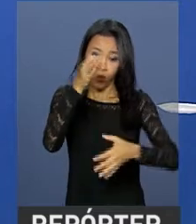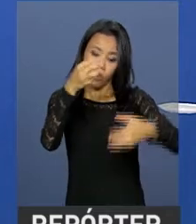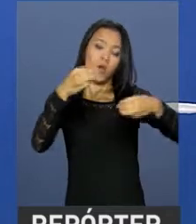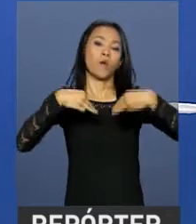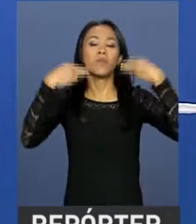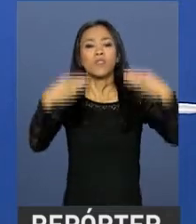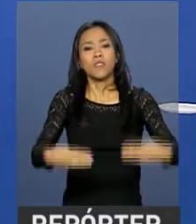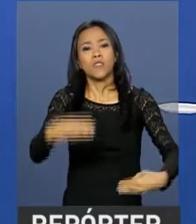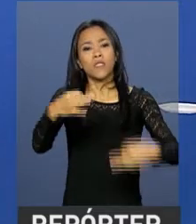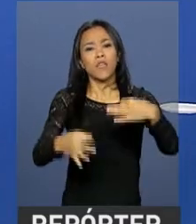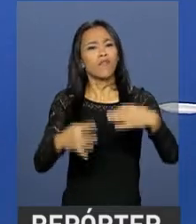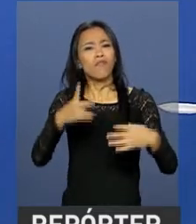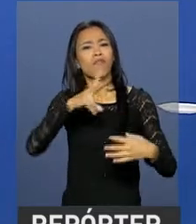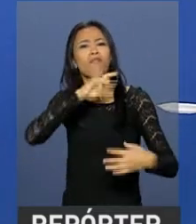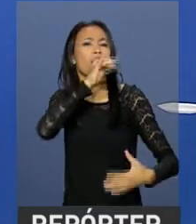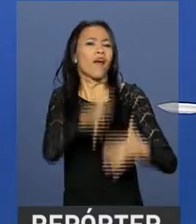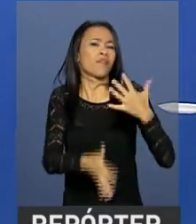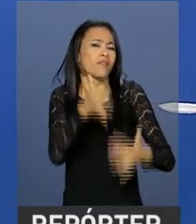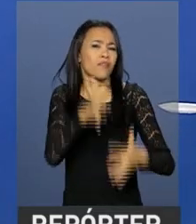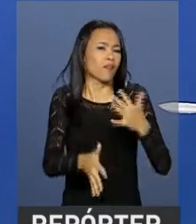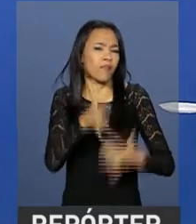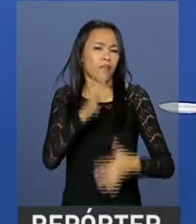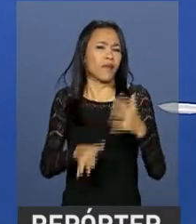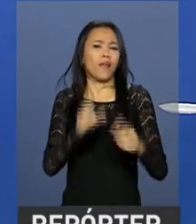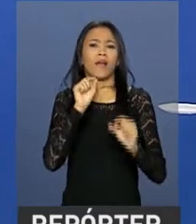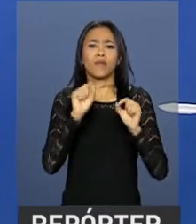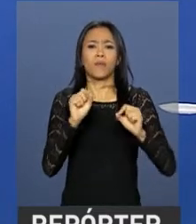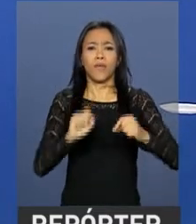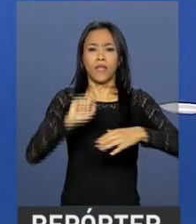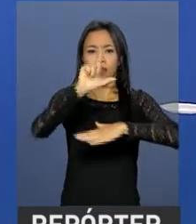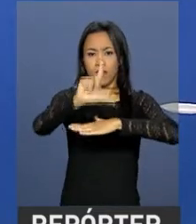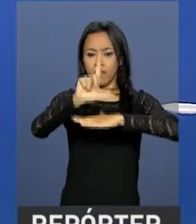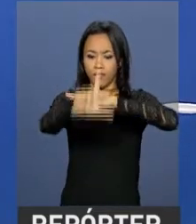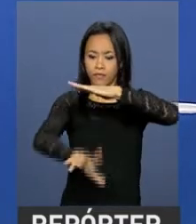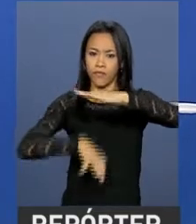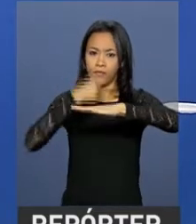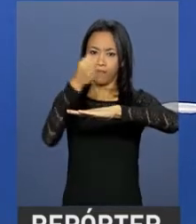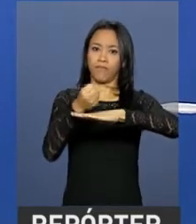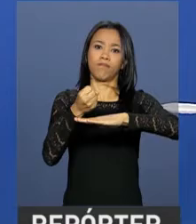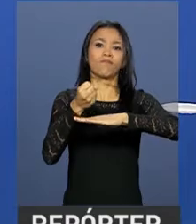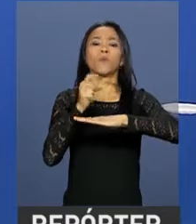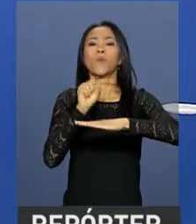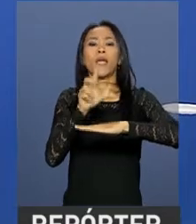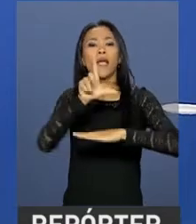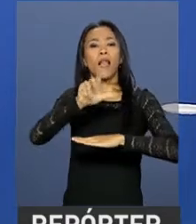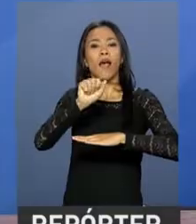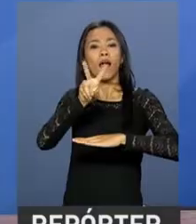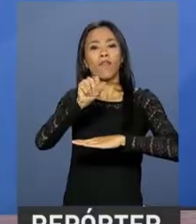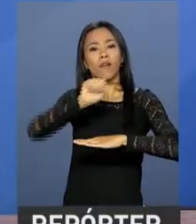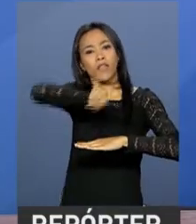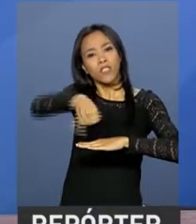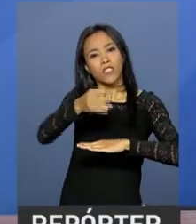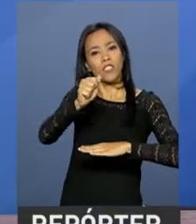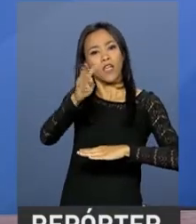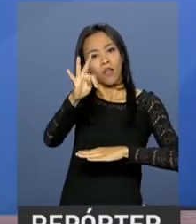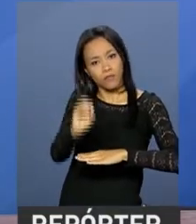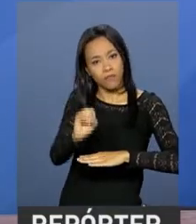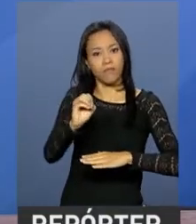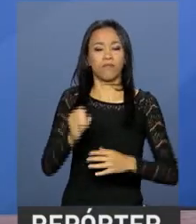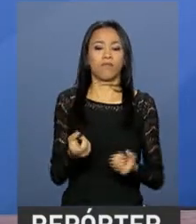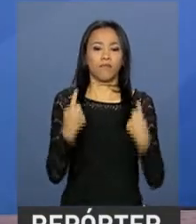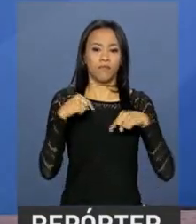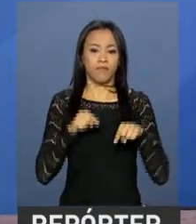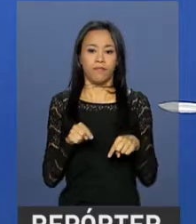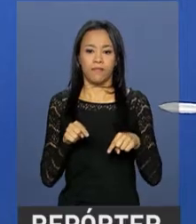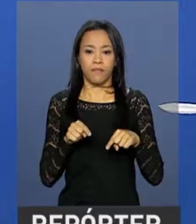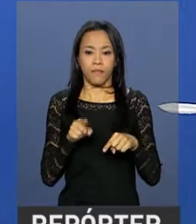nenhuma interferência na operação lava jato que investiga desvios na petrobras em nenhum momento